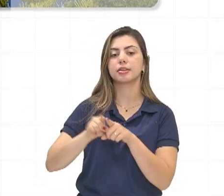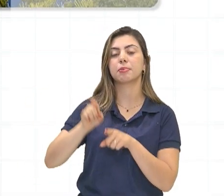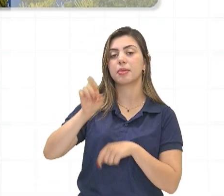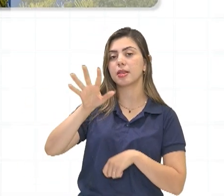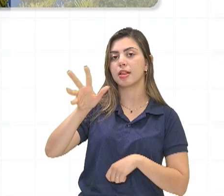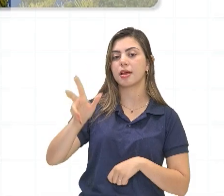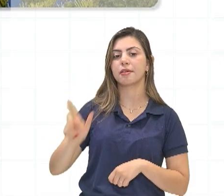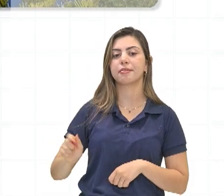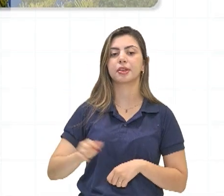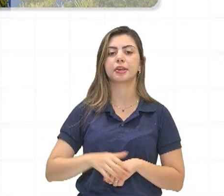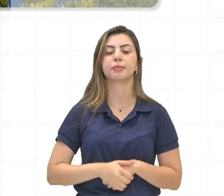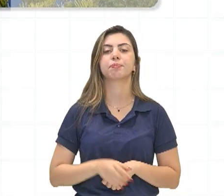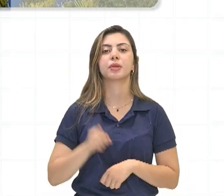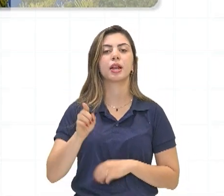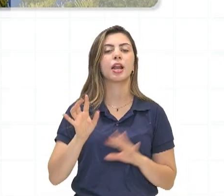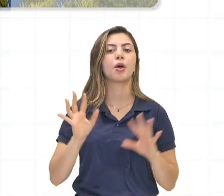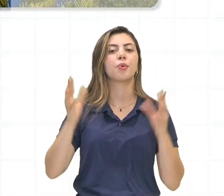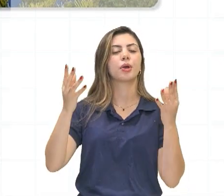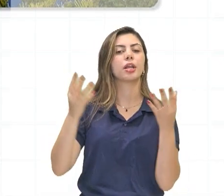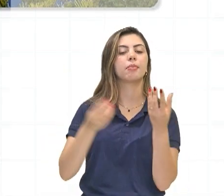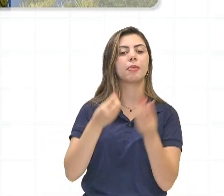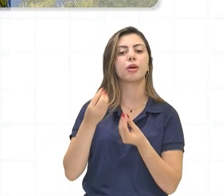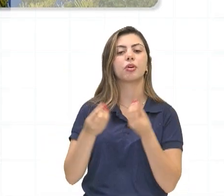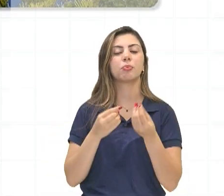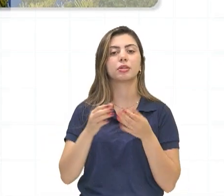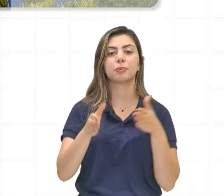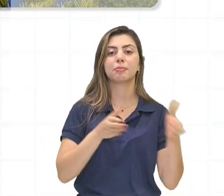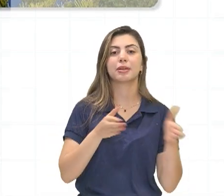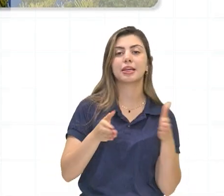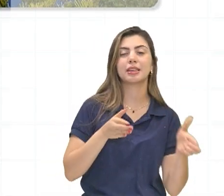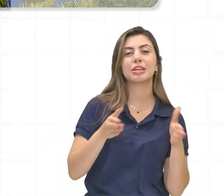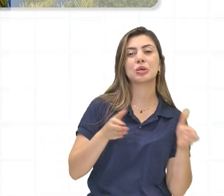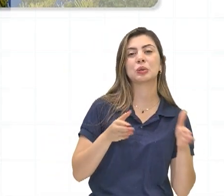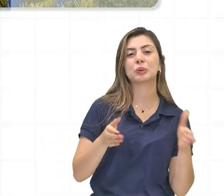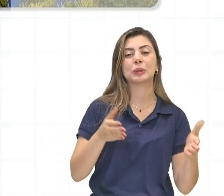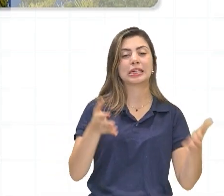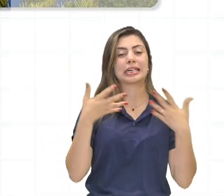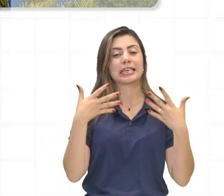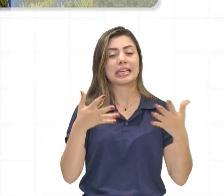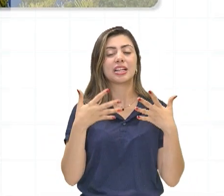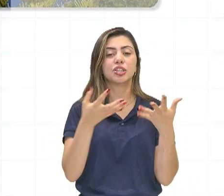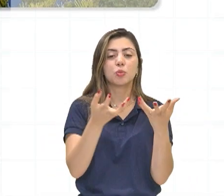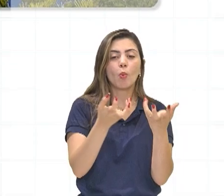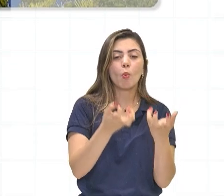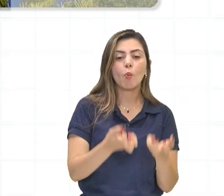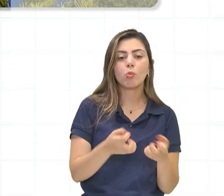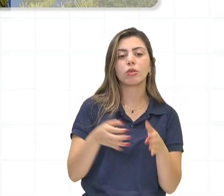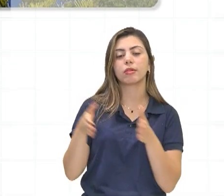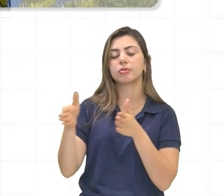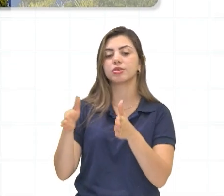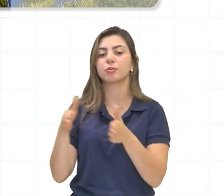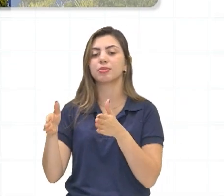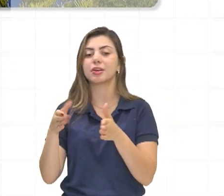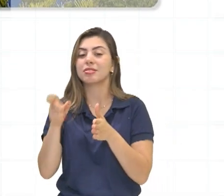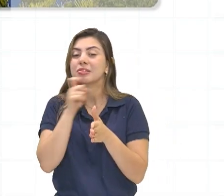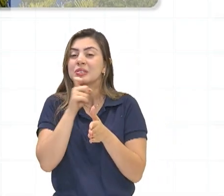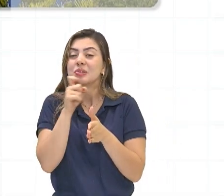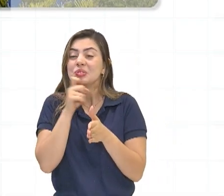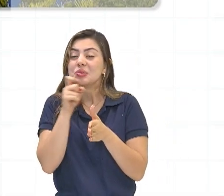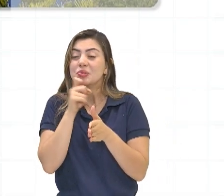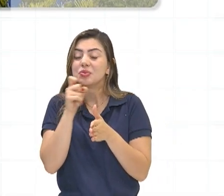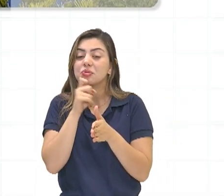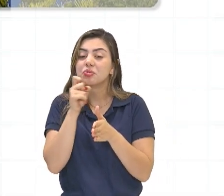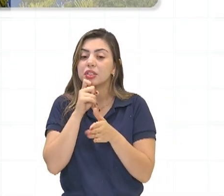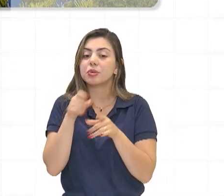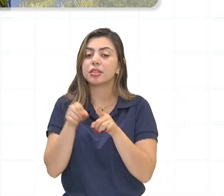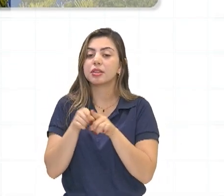tipo de clima, registra-se verão quente e seco, bem como um inverno mais ameno e úmido,